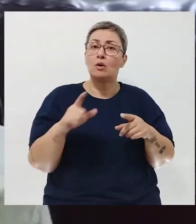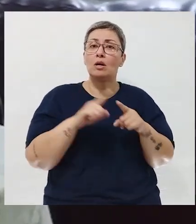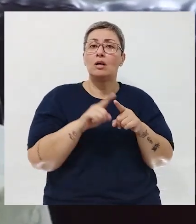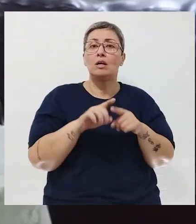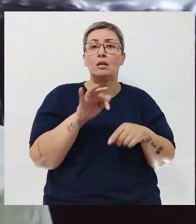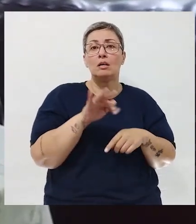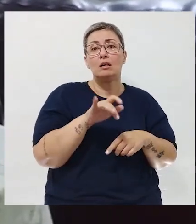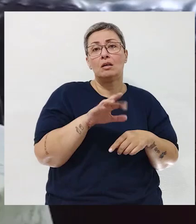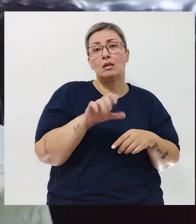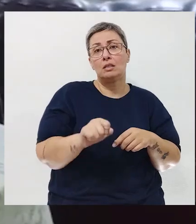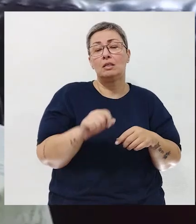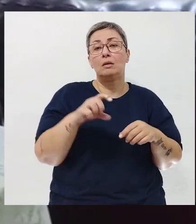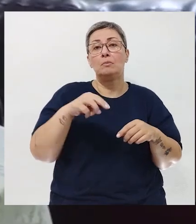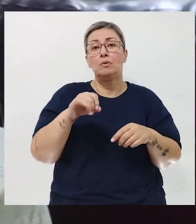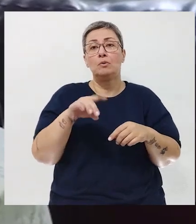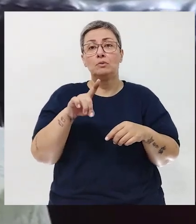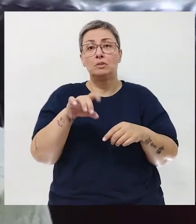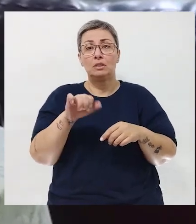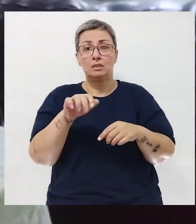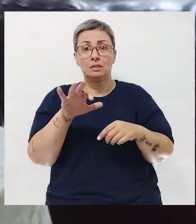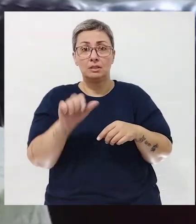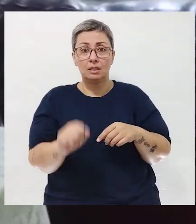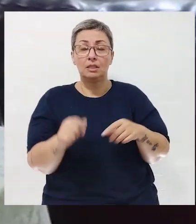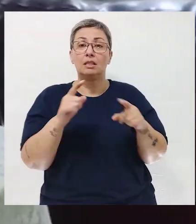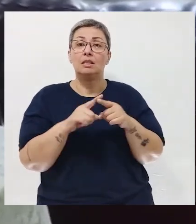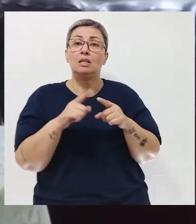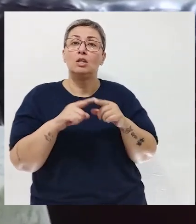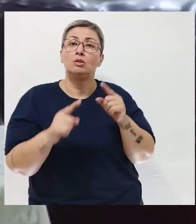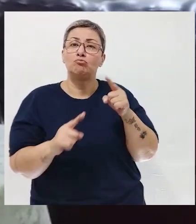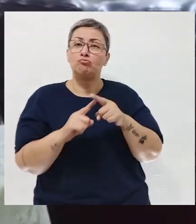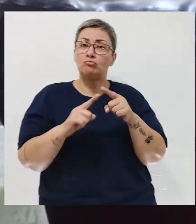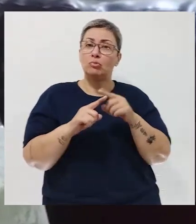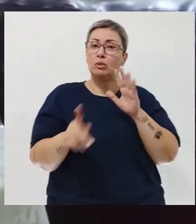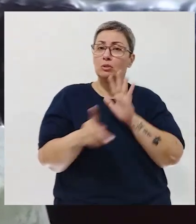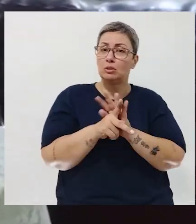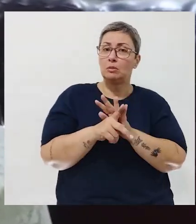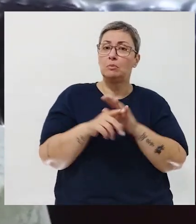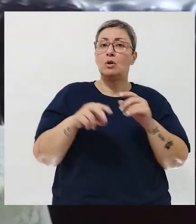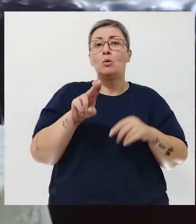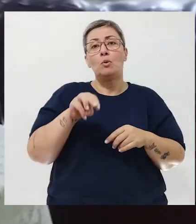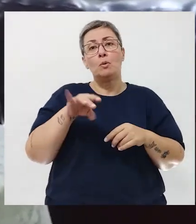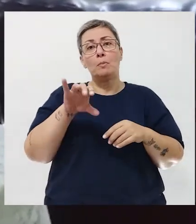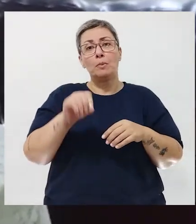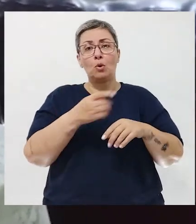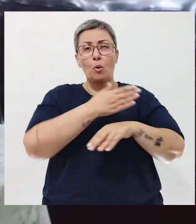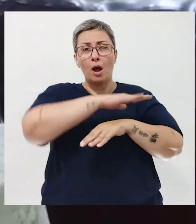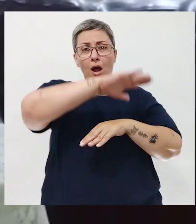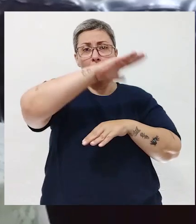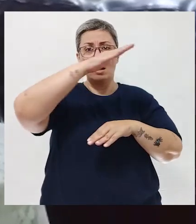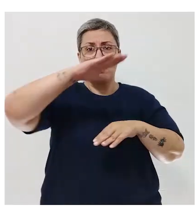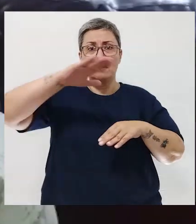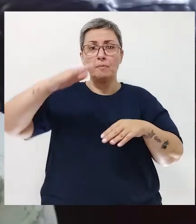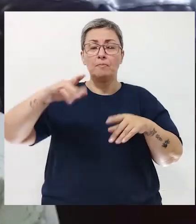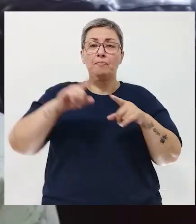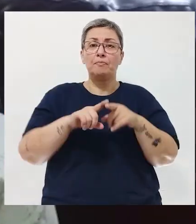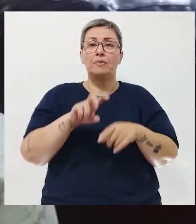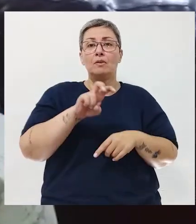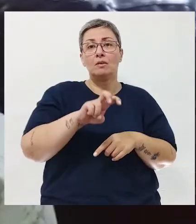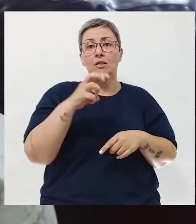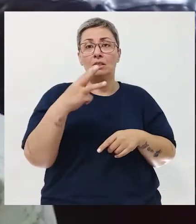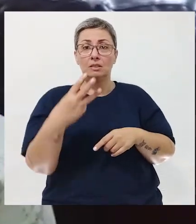é floresta ambrófita densa montana. É uma floresta típica de clima úmido e de áreas altas.